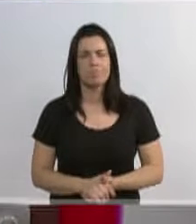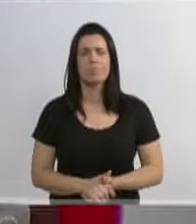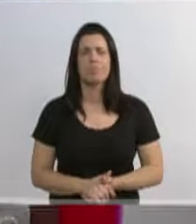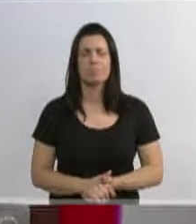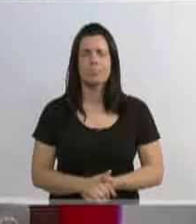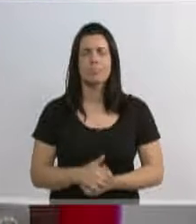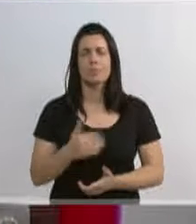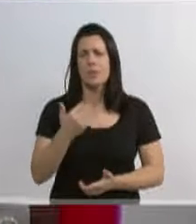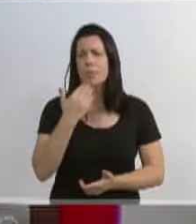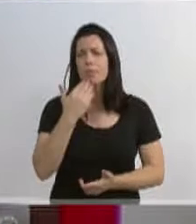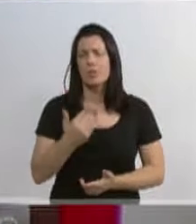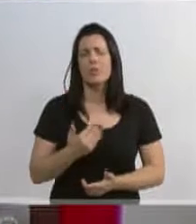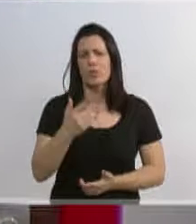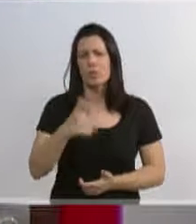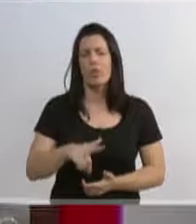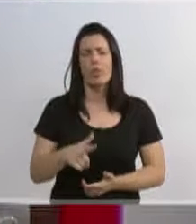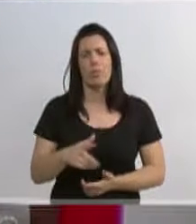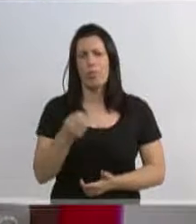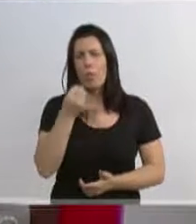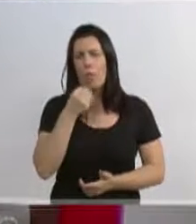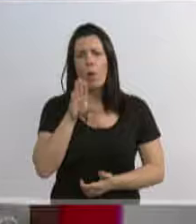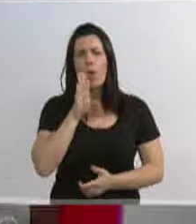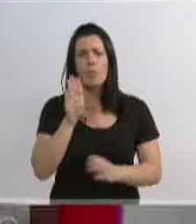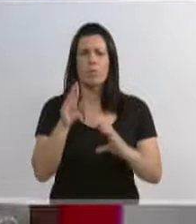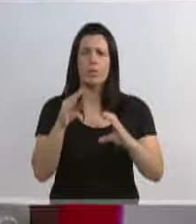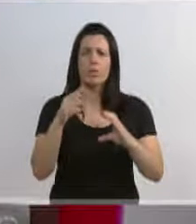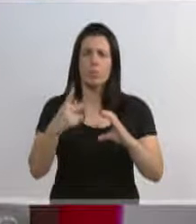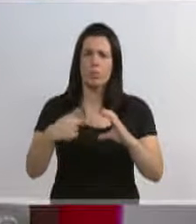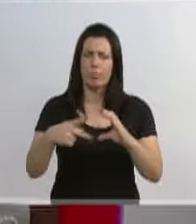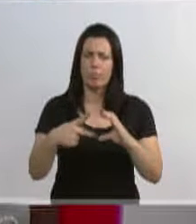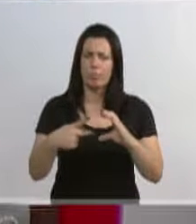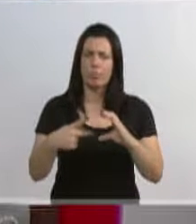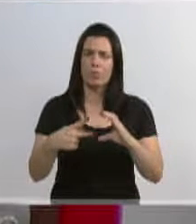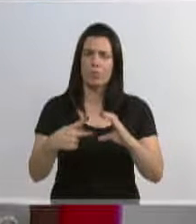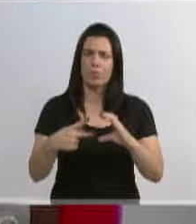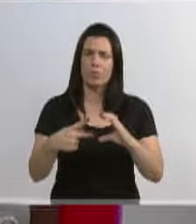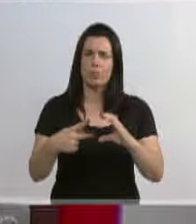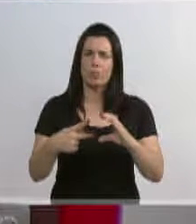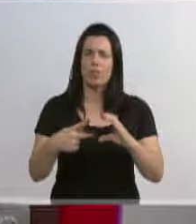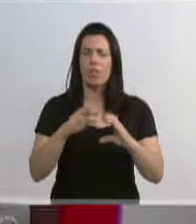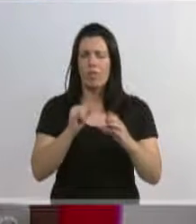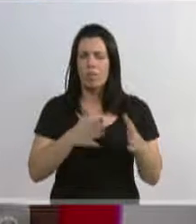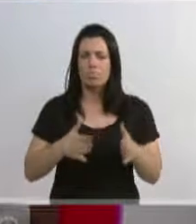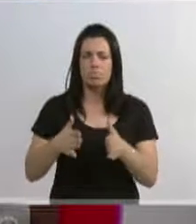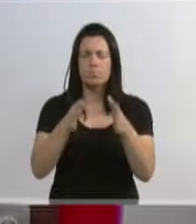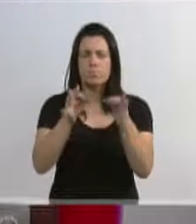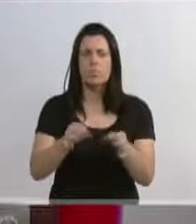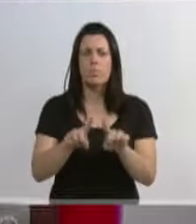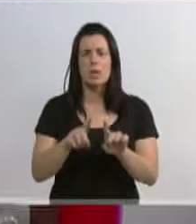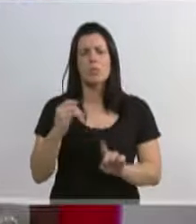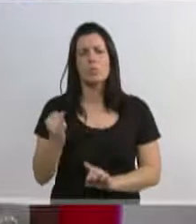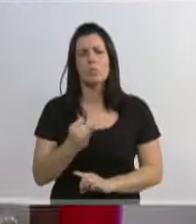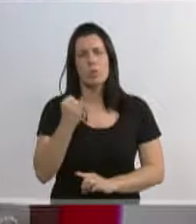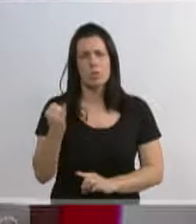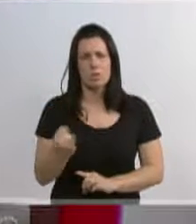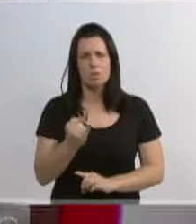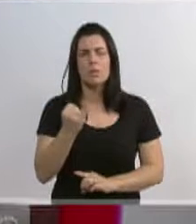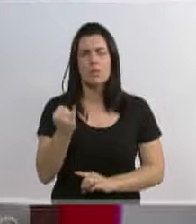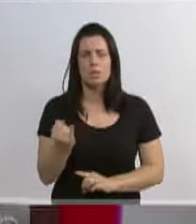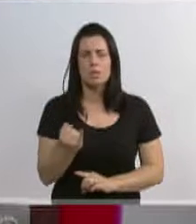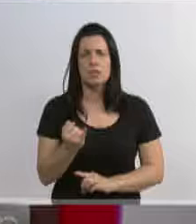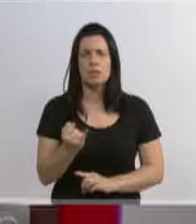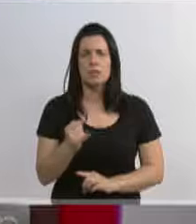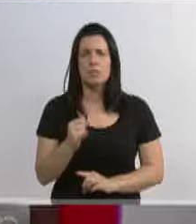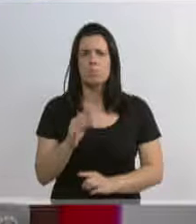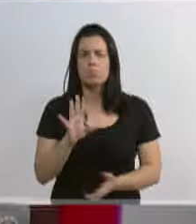uma vez, o pedido, óbvio, que a casa, acredito que vai dar o devido encaminhamento, mas eu acho que era importante também